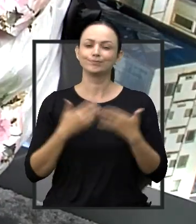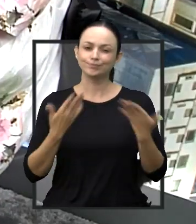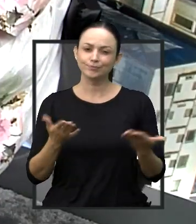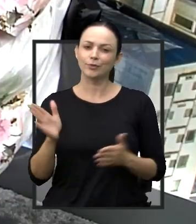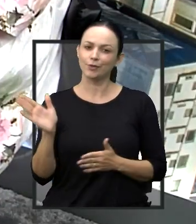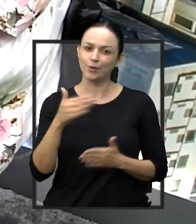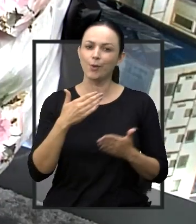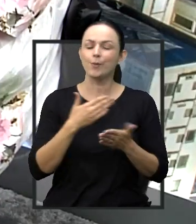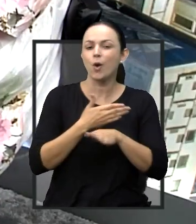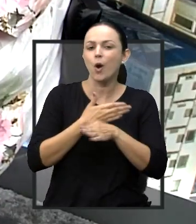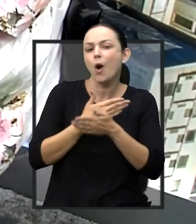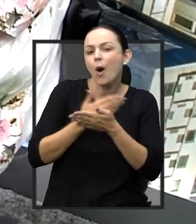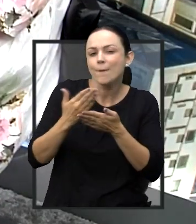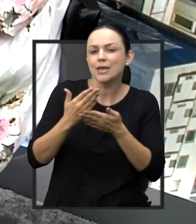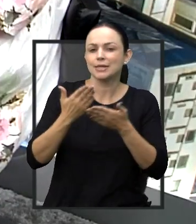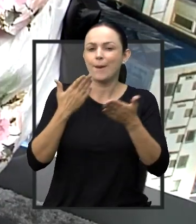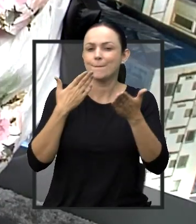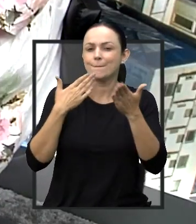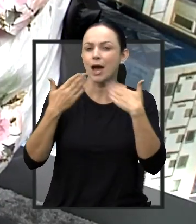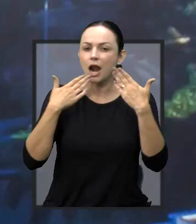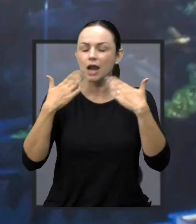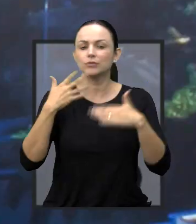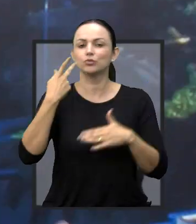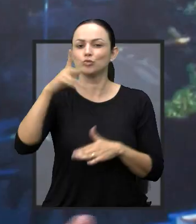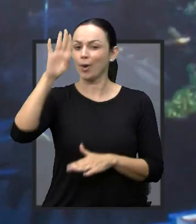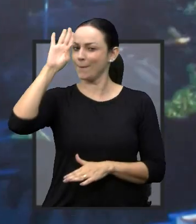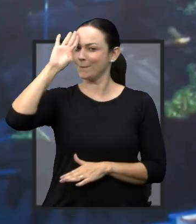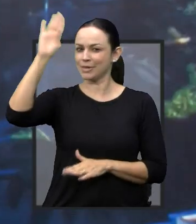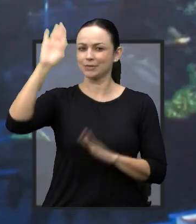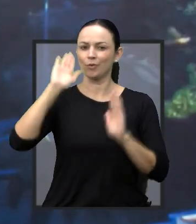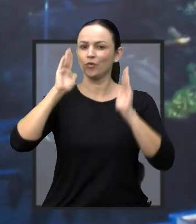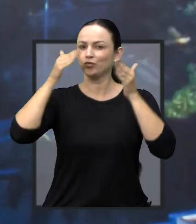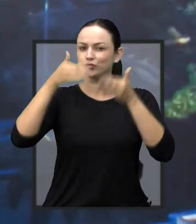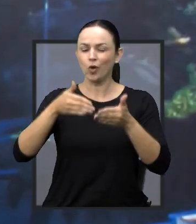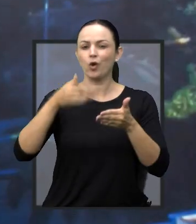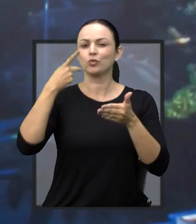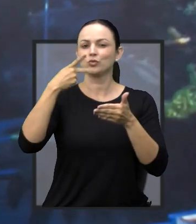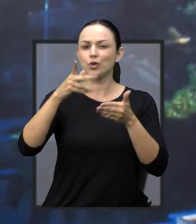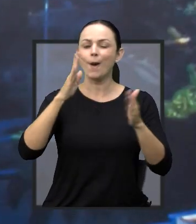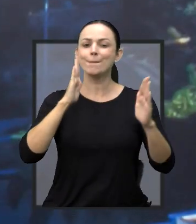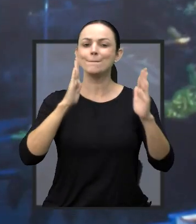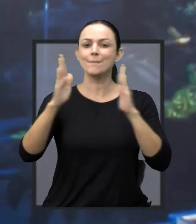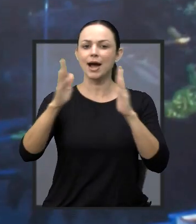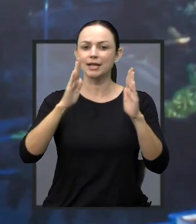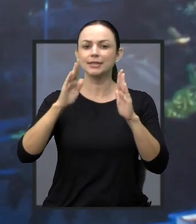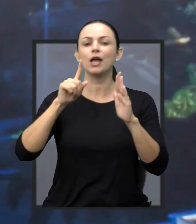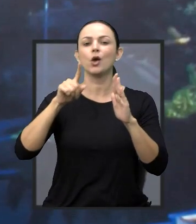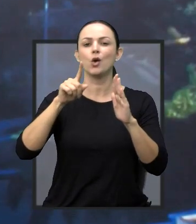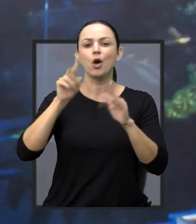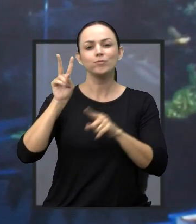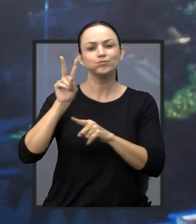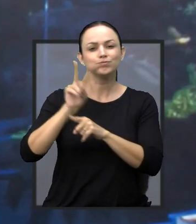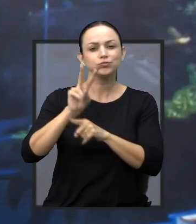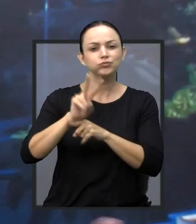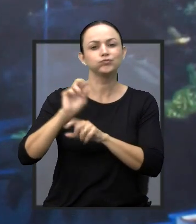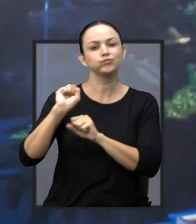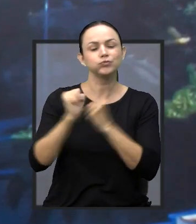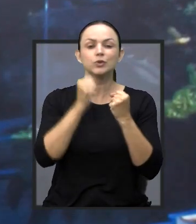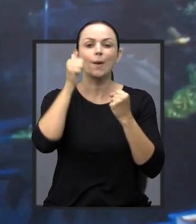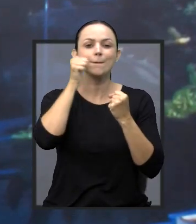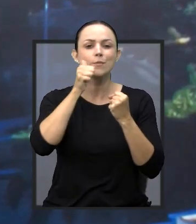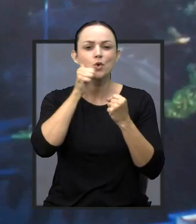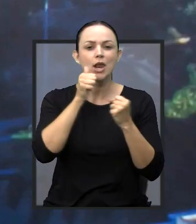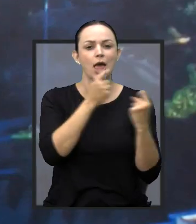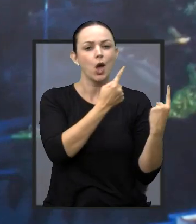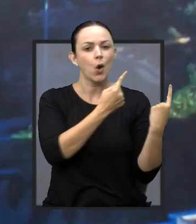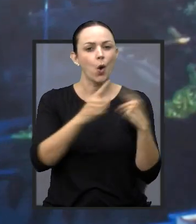vamos começar o nosso bate-papo falando sobre uma das suas principais bandeiras de mandato, que é a defesa da mulher, né, contra a